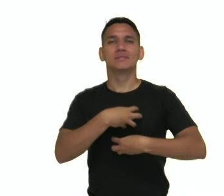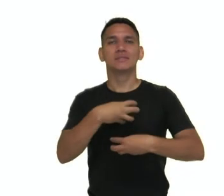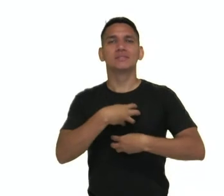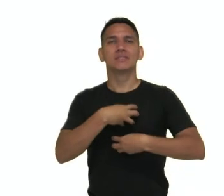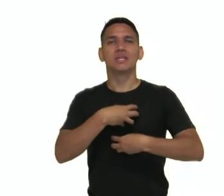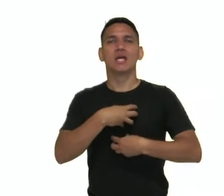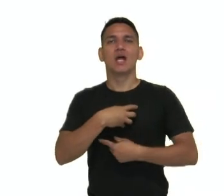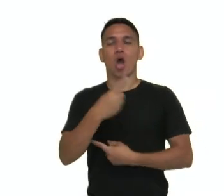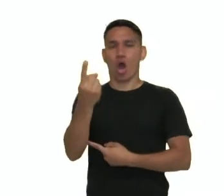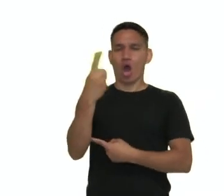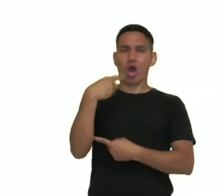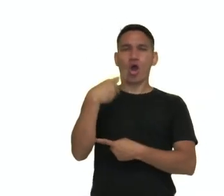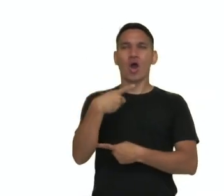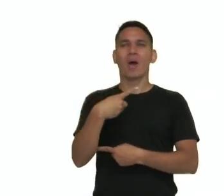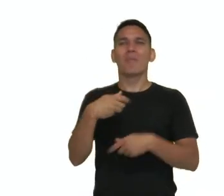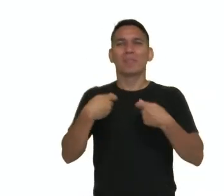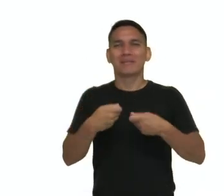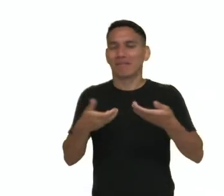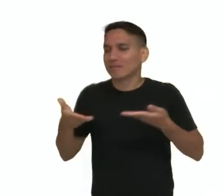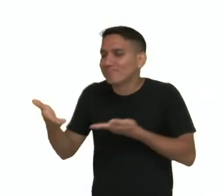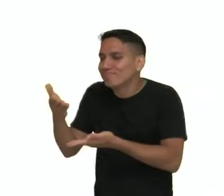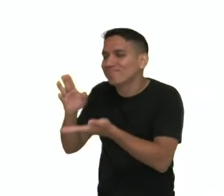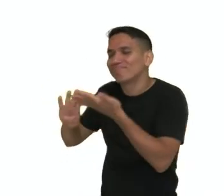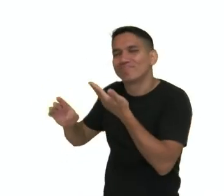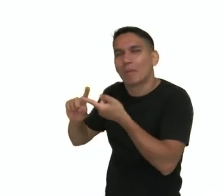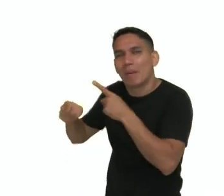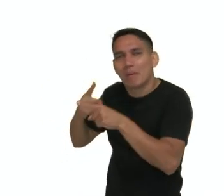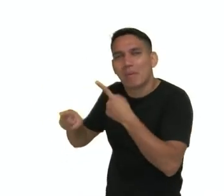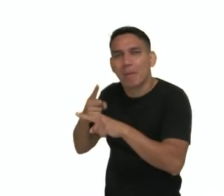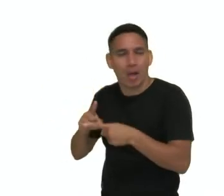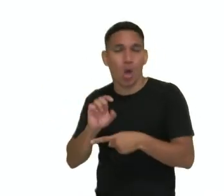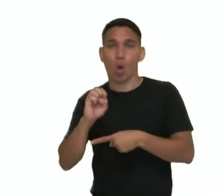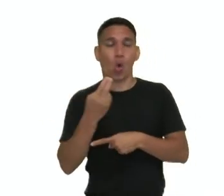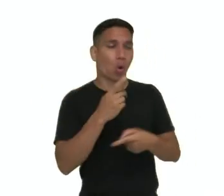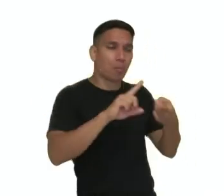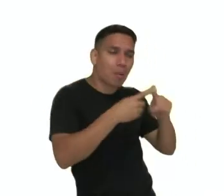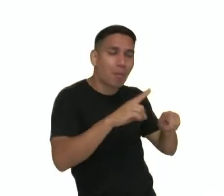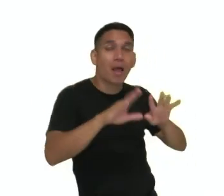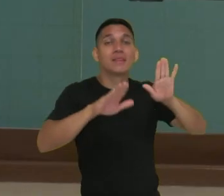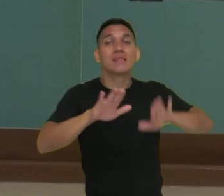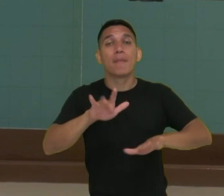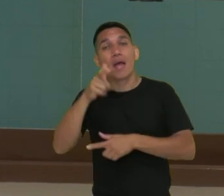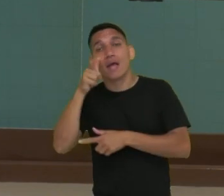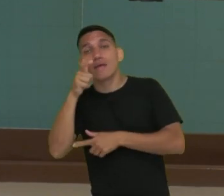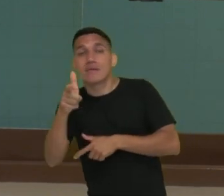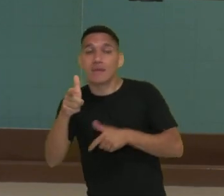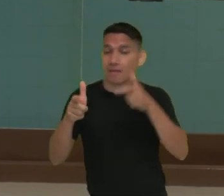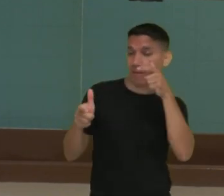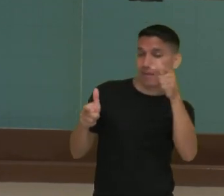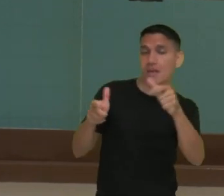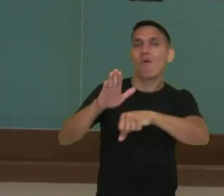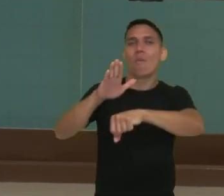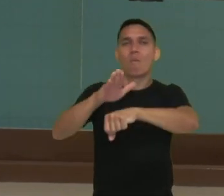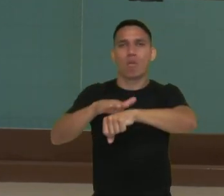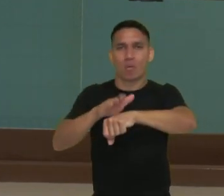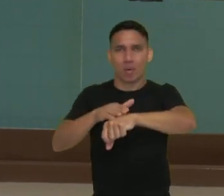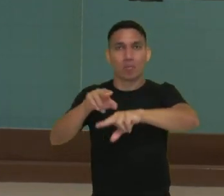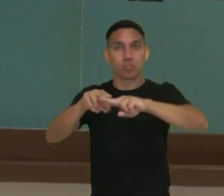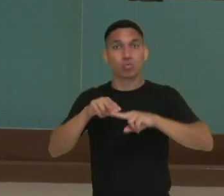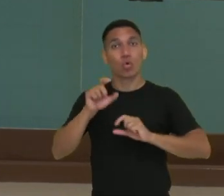ele a participar de um jogo político de acordo com os interesses predominantes no momento. E esses interesses